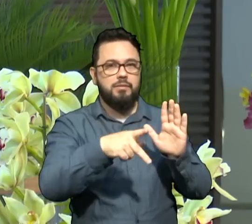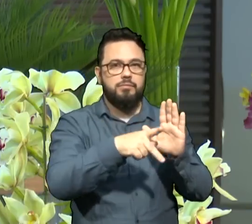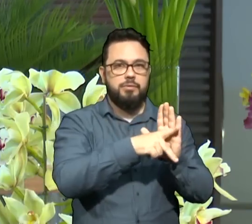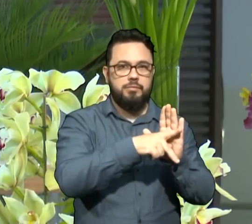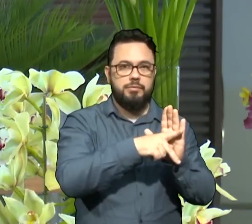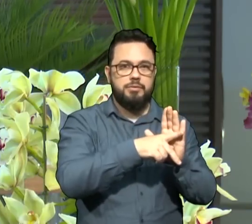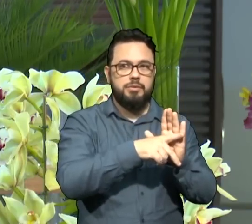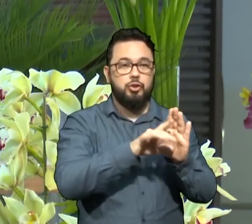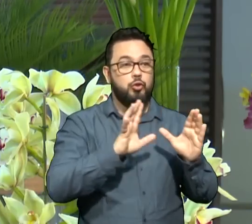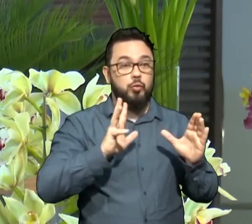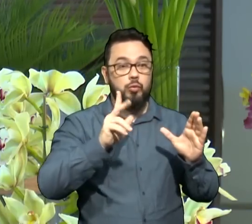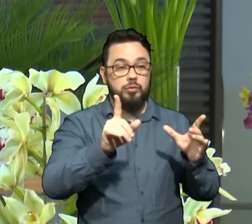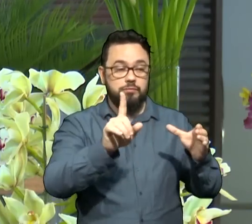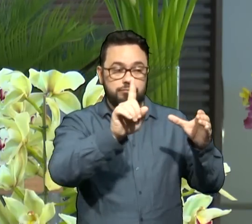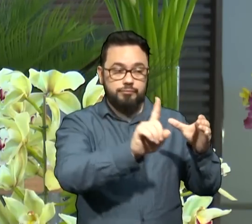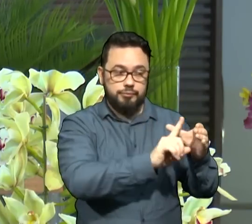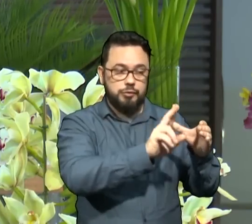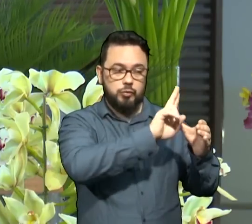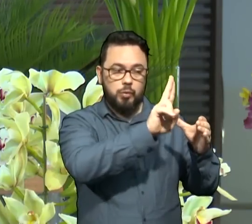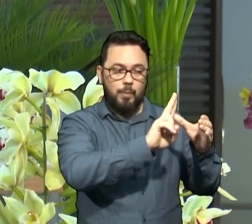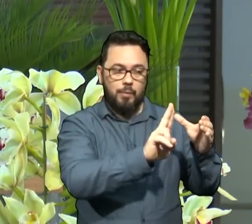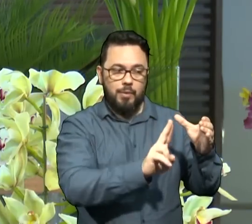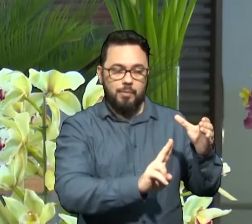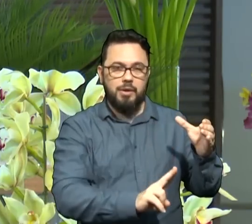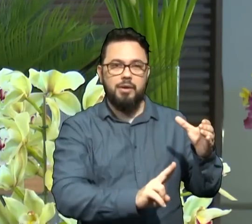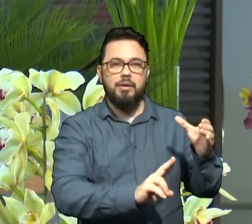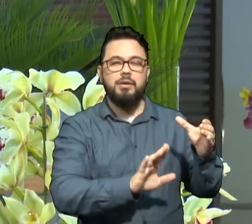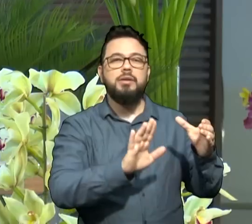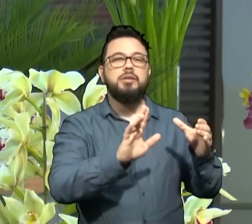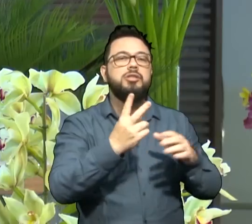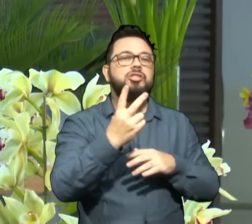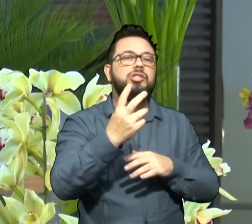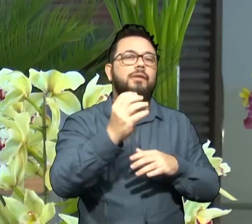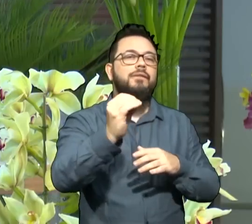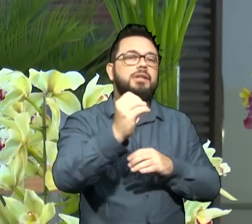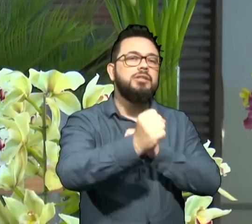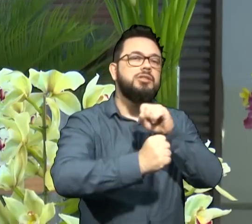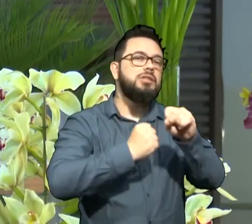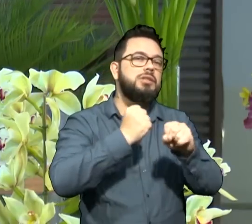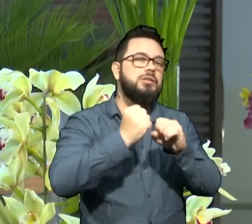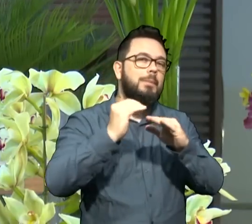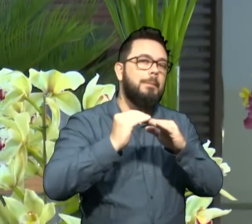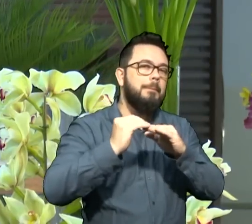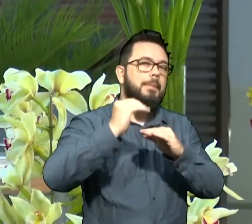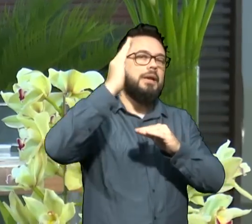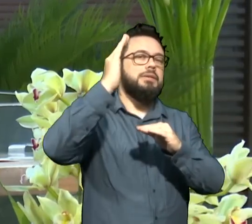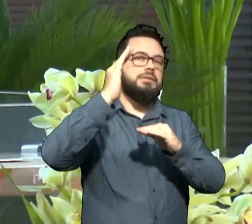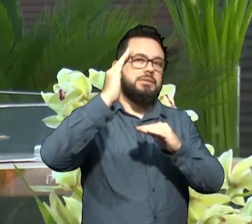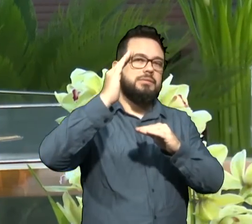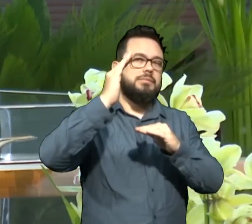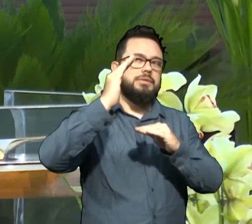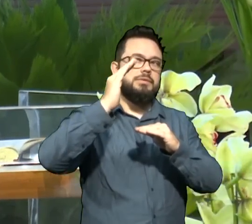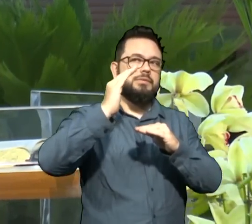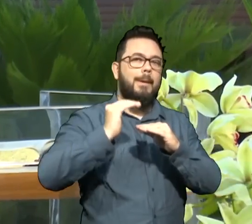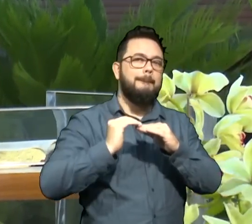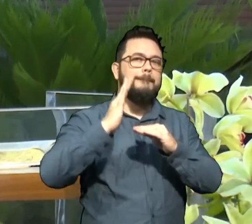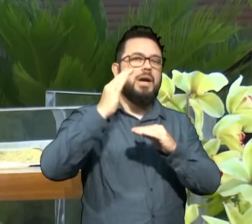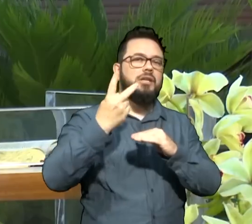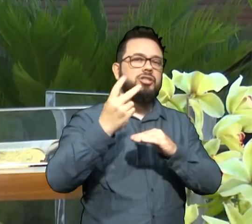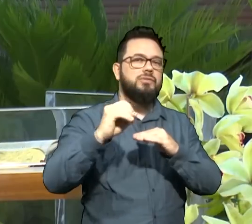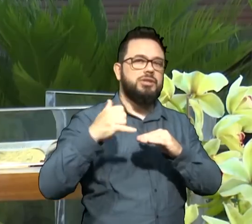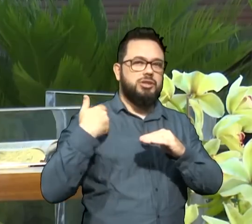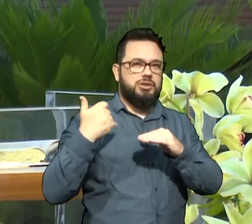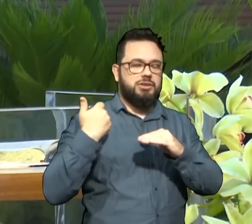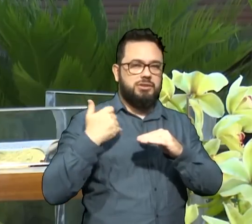lista de 20 anos para cima Então se Jesus